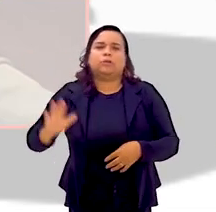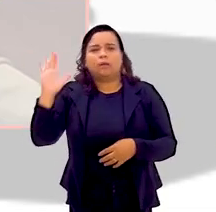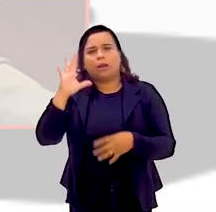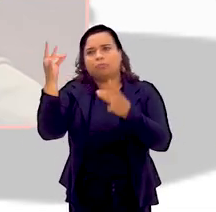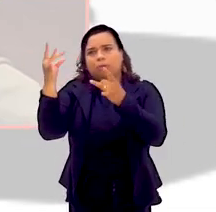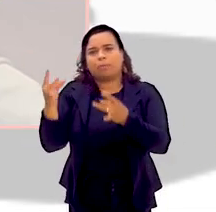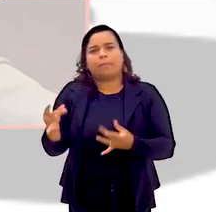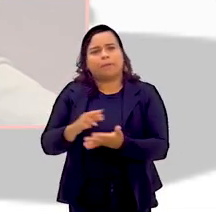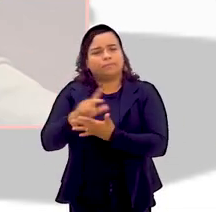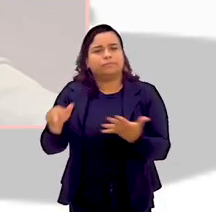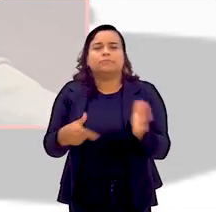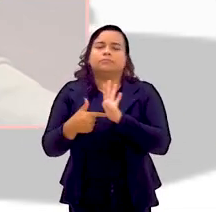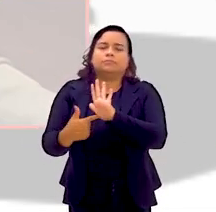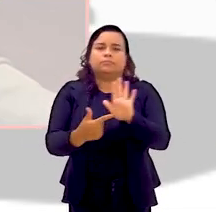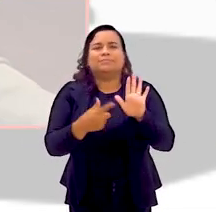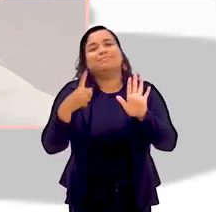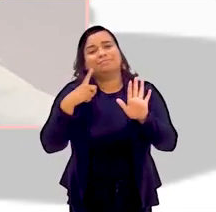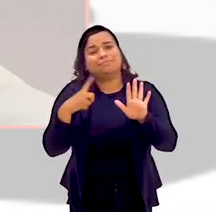seu aspecto.